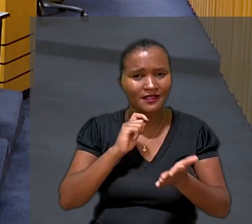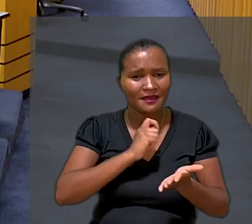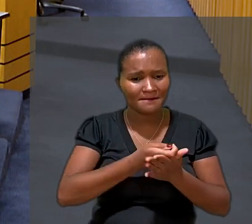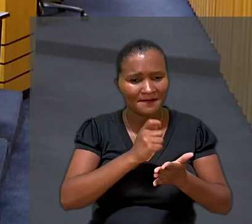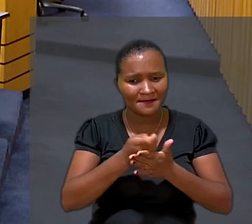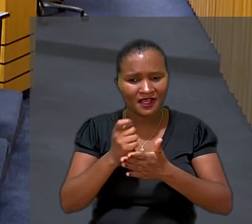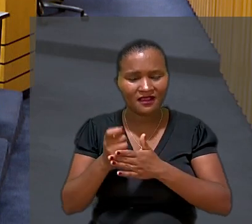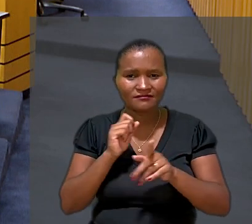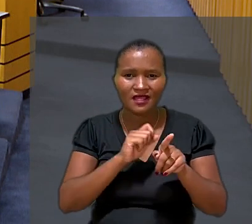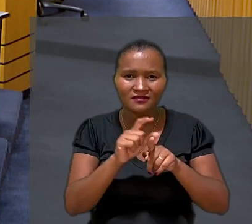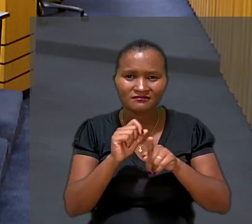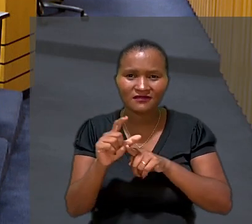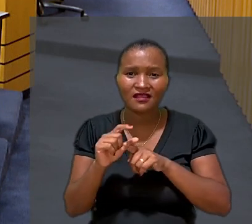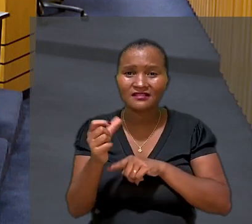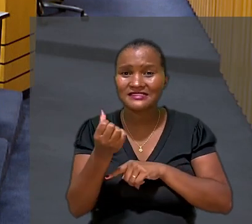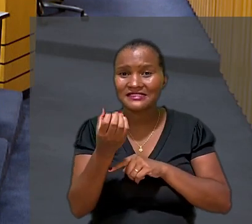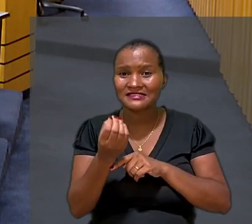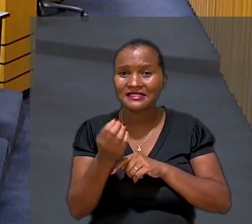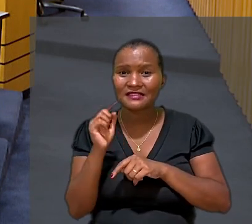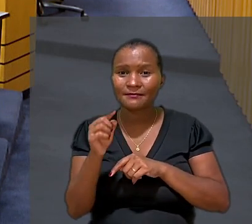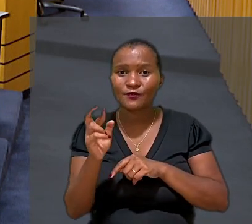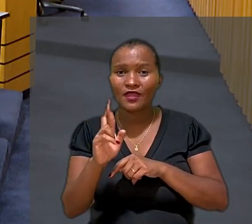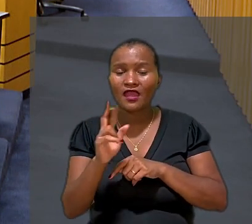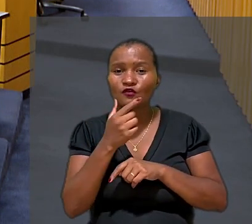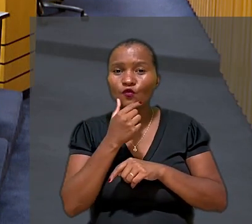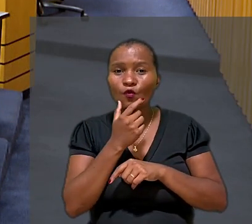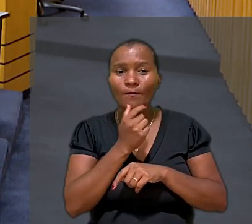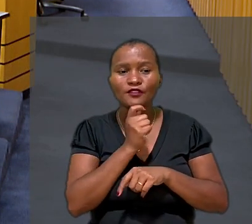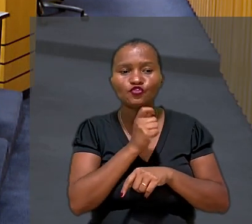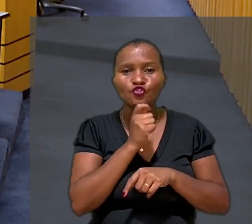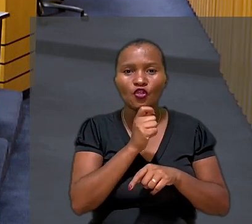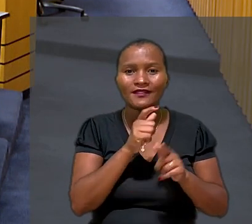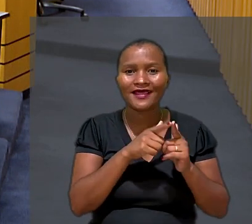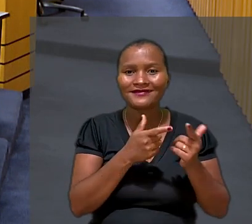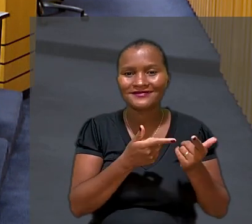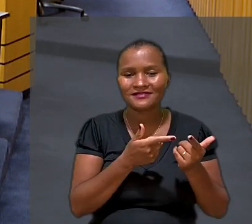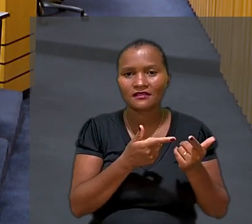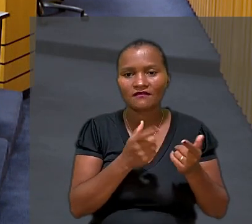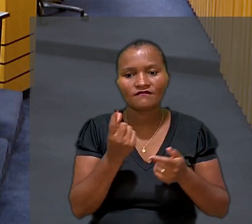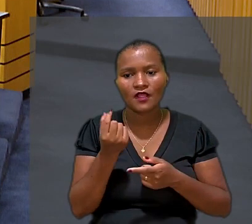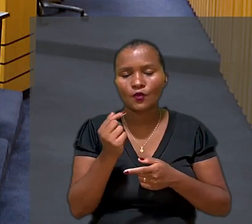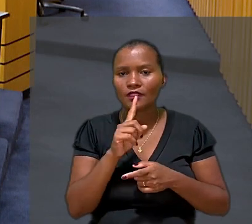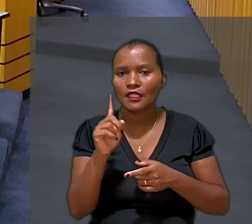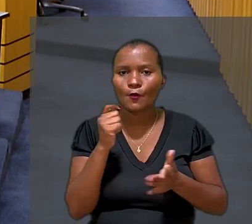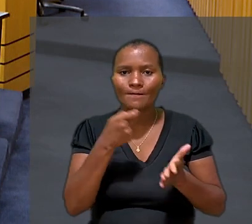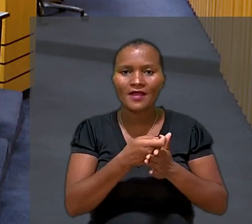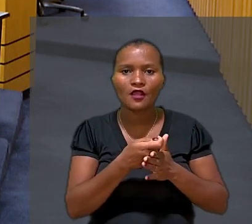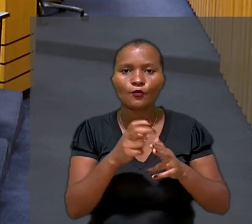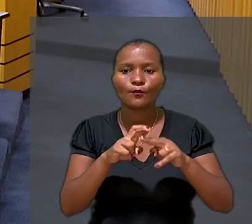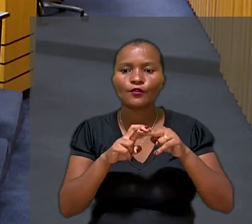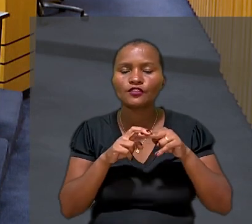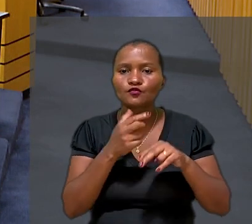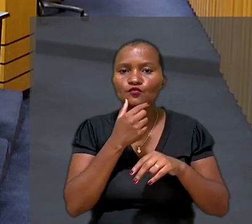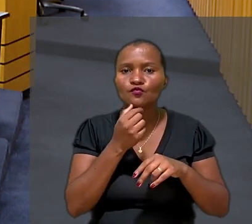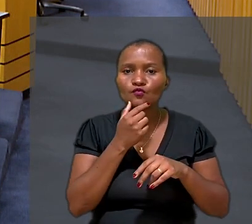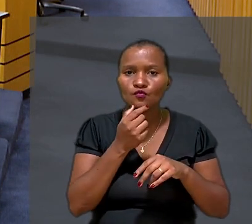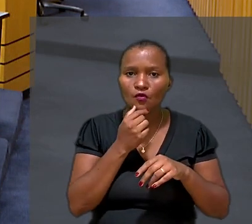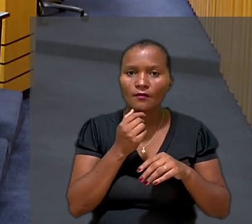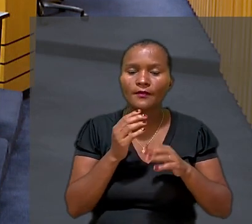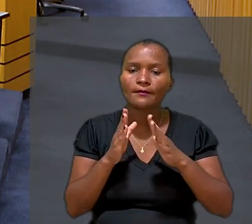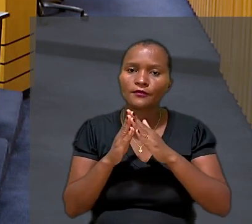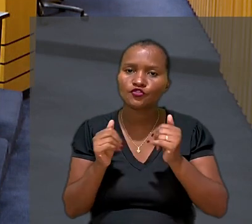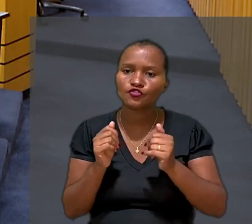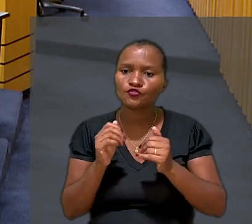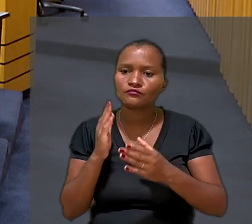diversas parcelas, no total de R$60 mil, a um jornalista. Os valores não foram quitados e, por isso, o trabalhador indicou